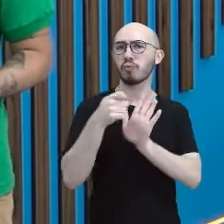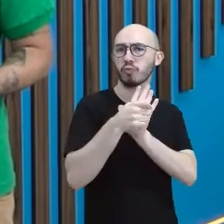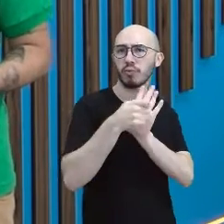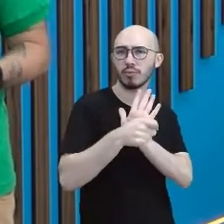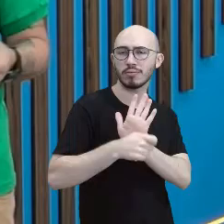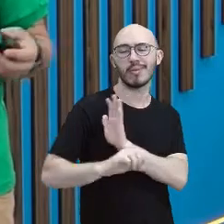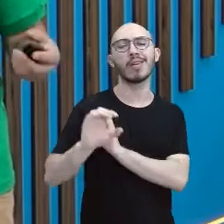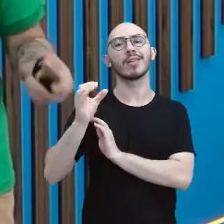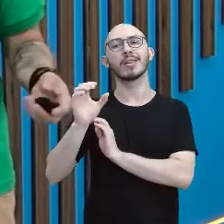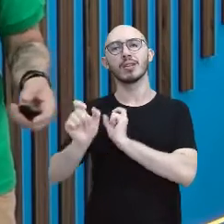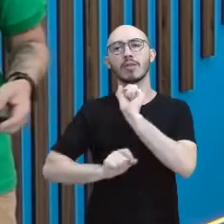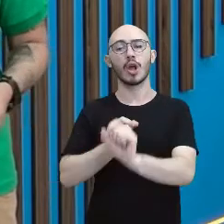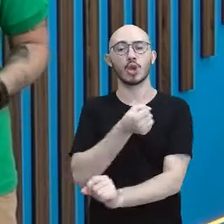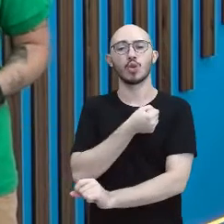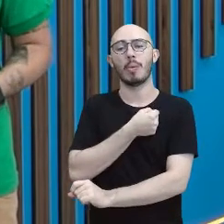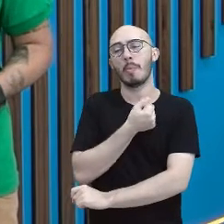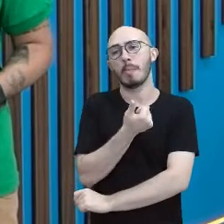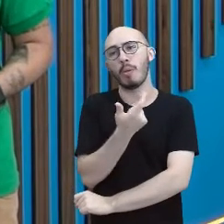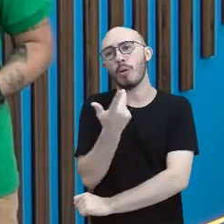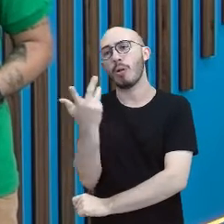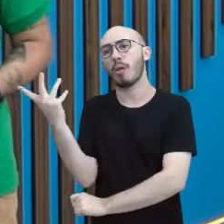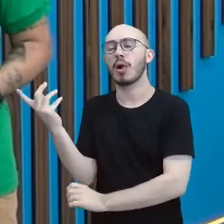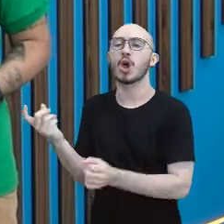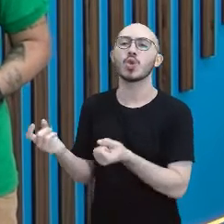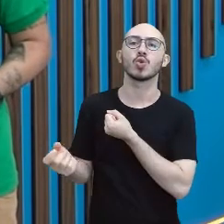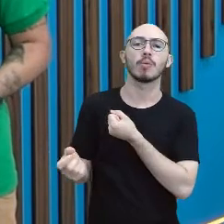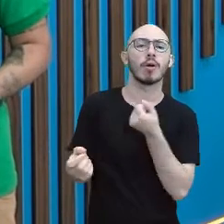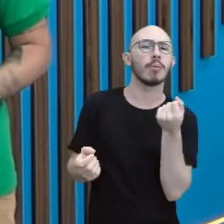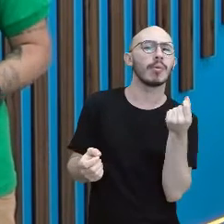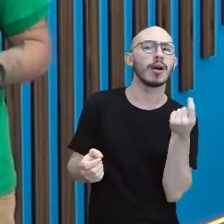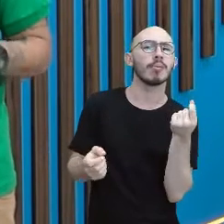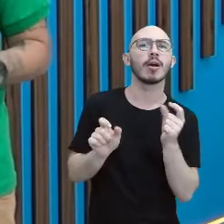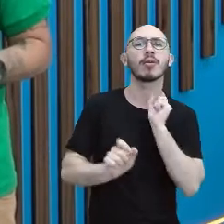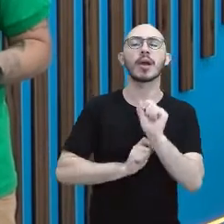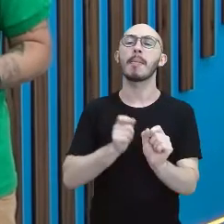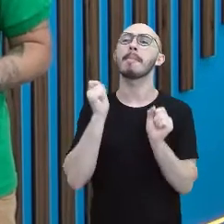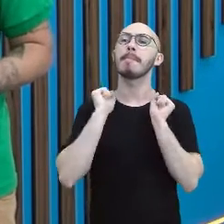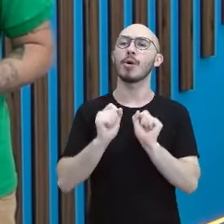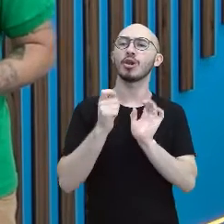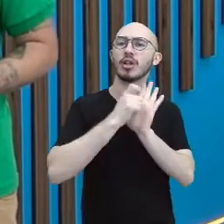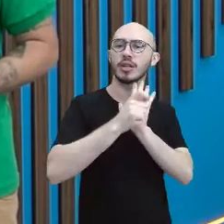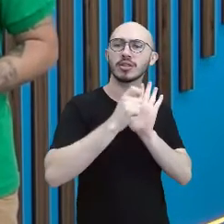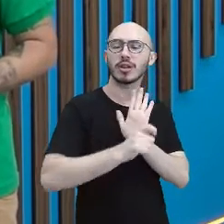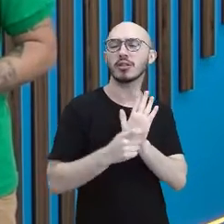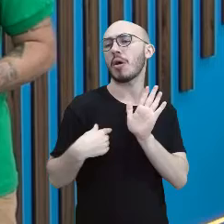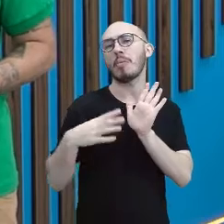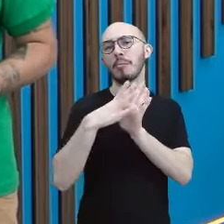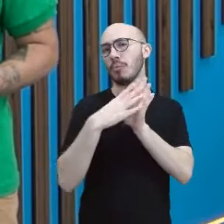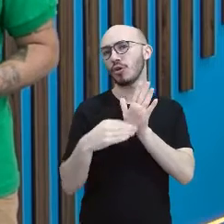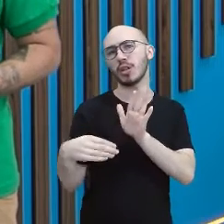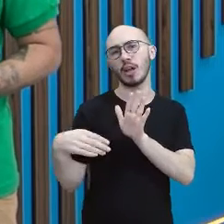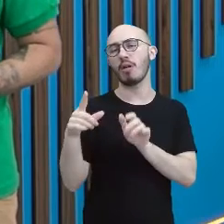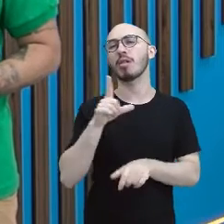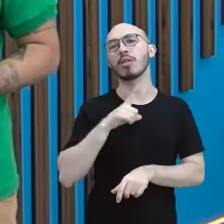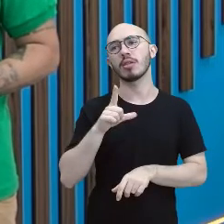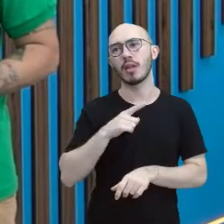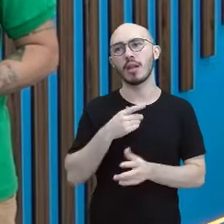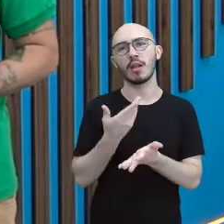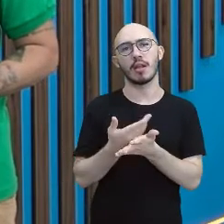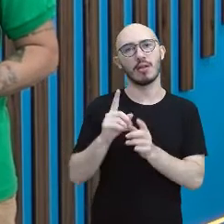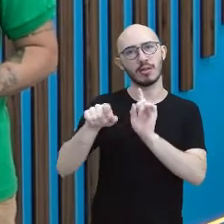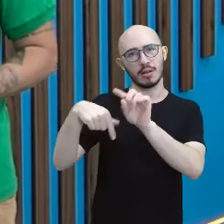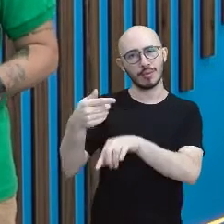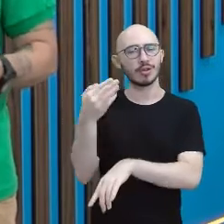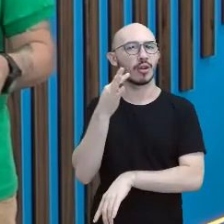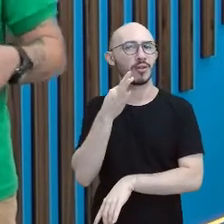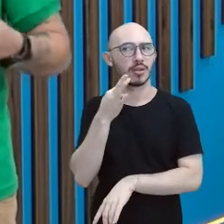muito grandes e muito pequenos, eles podem ser escritos de uma forma padronizada, que a gente vai conhecer a partir da próxima aula,